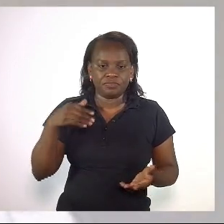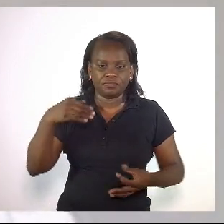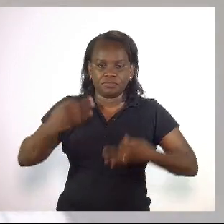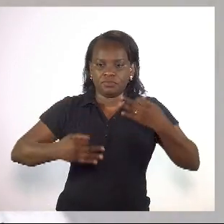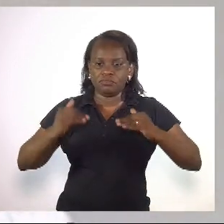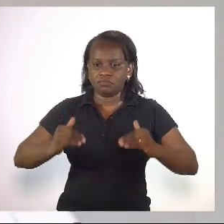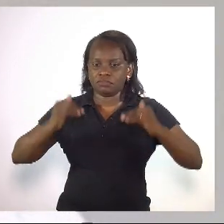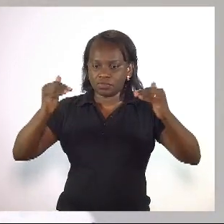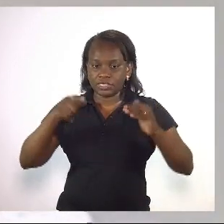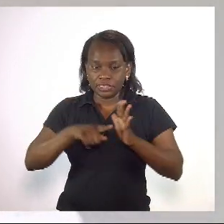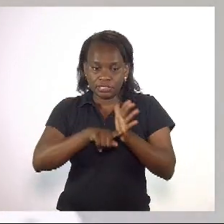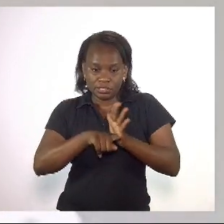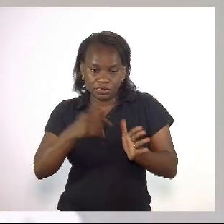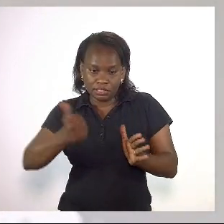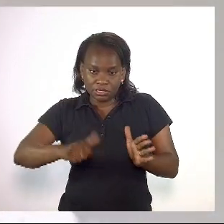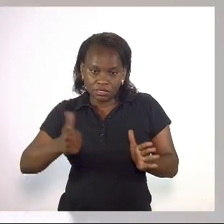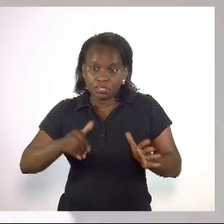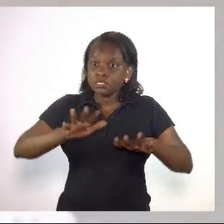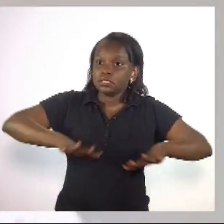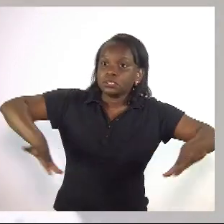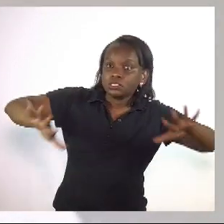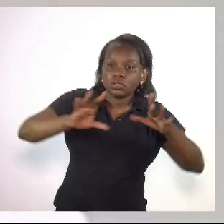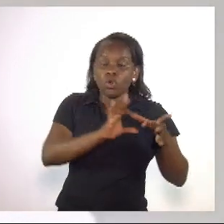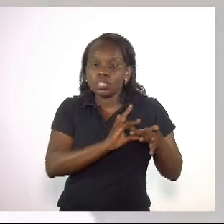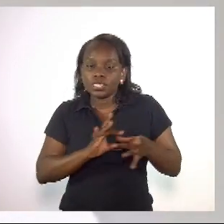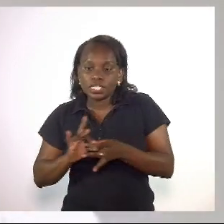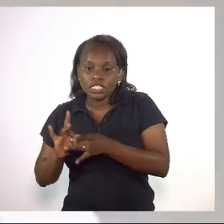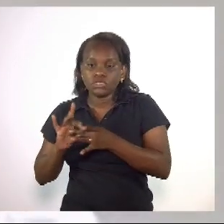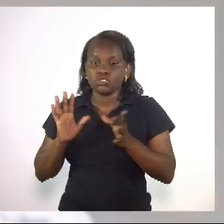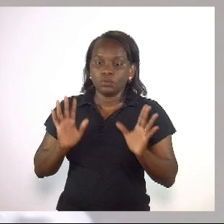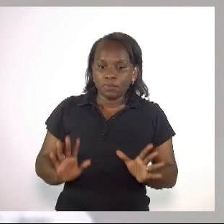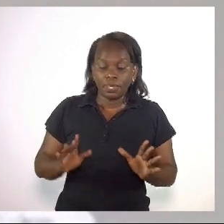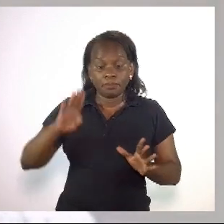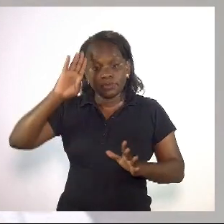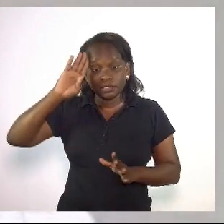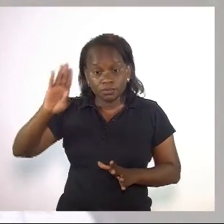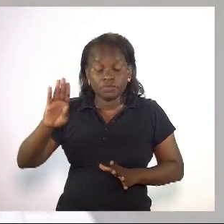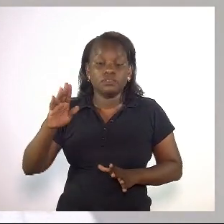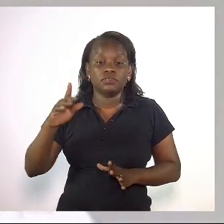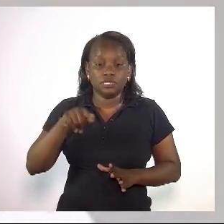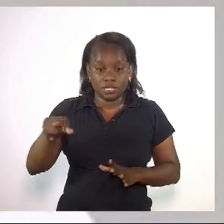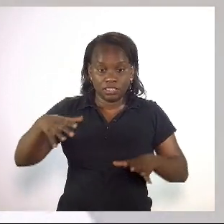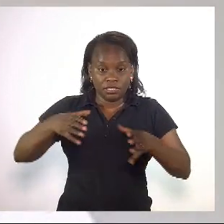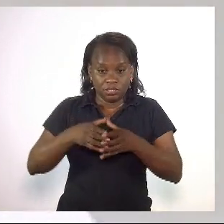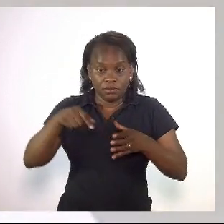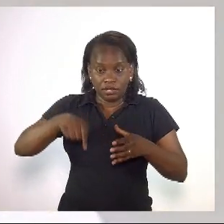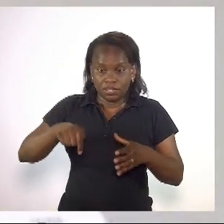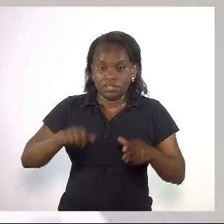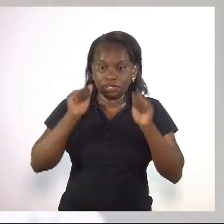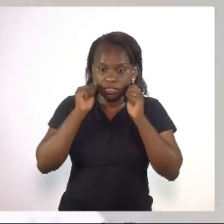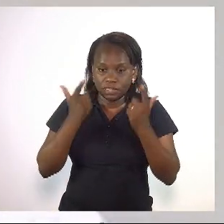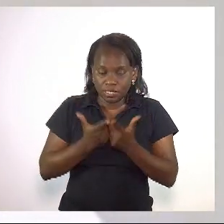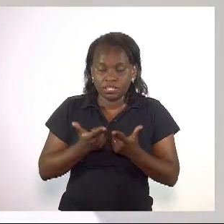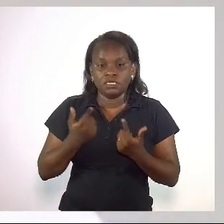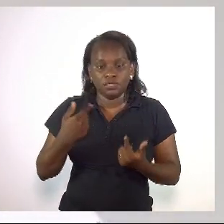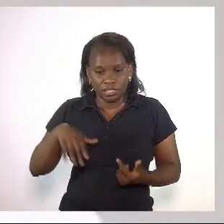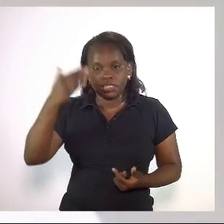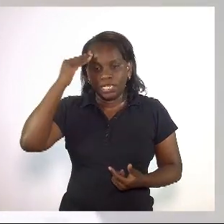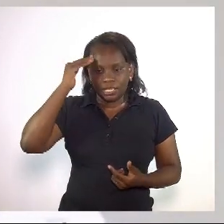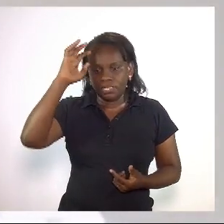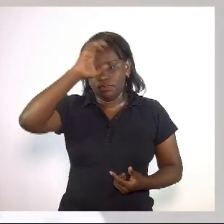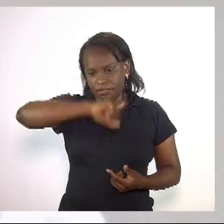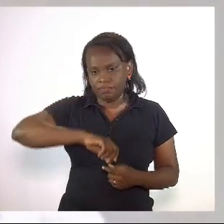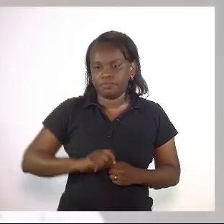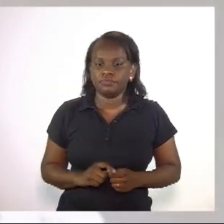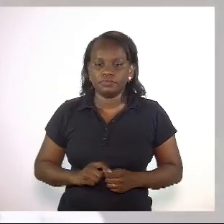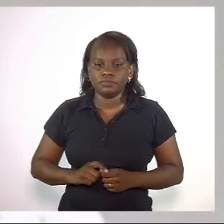tipo de avaliação de cenário, de contexto, mas, em especial, cabe a essa casa, eu espero, a compreensão dos senhores.